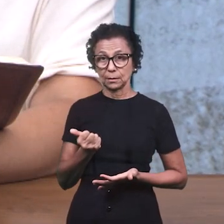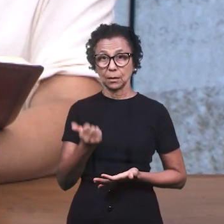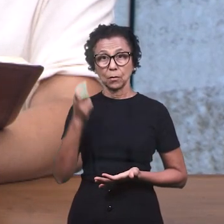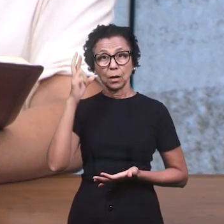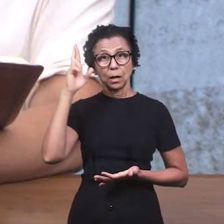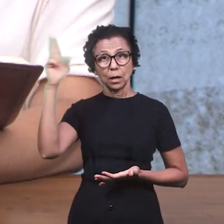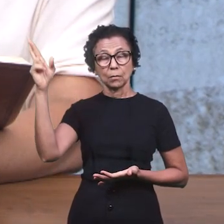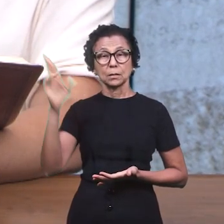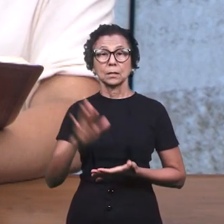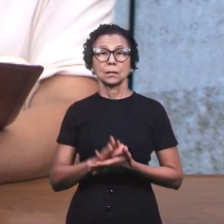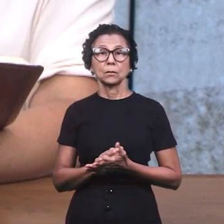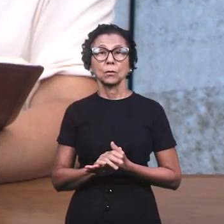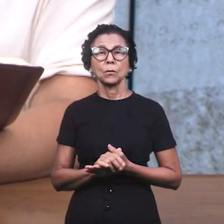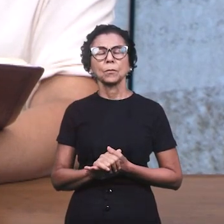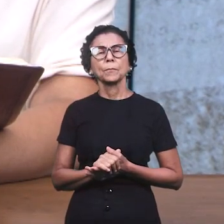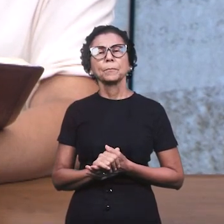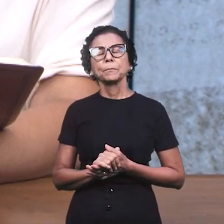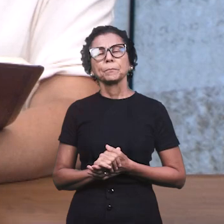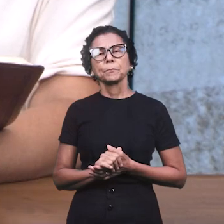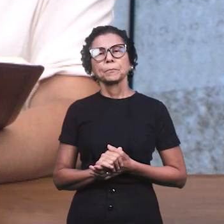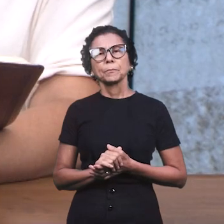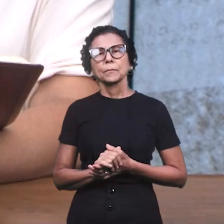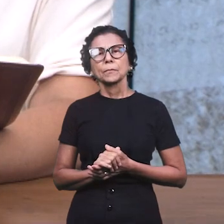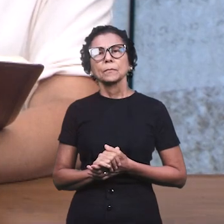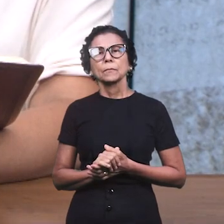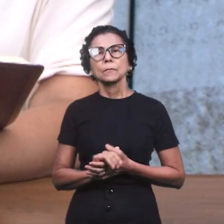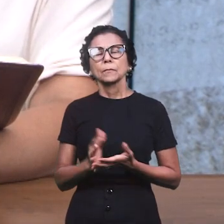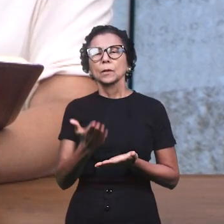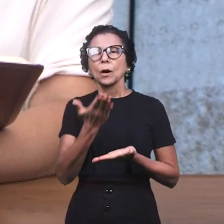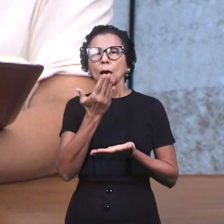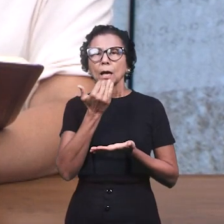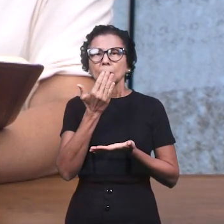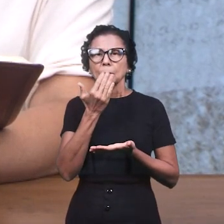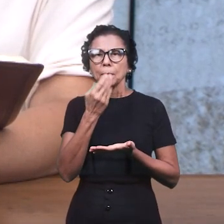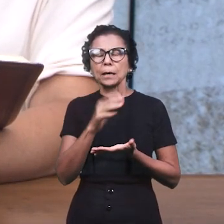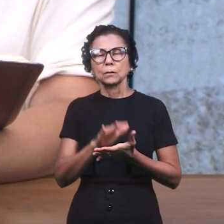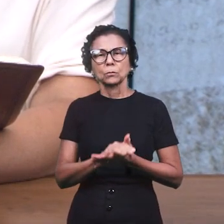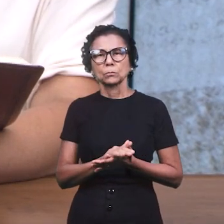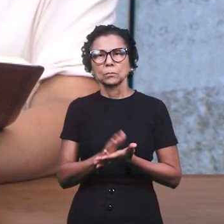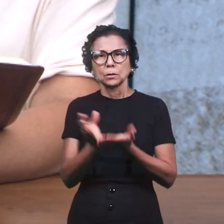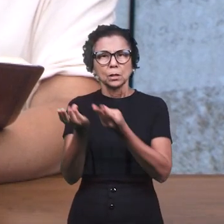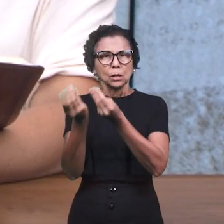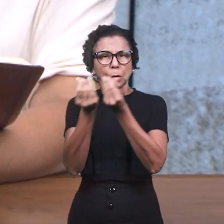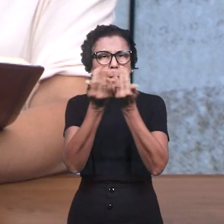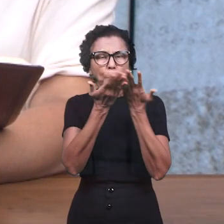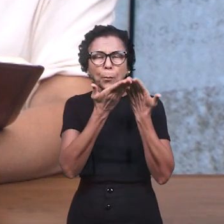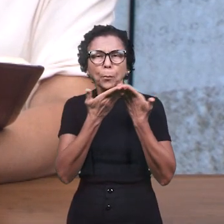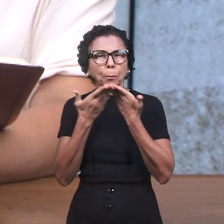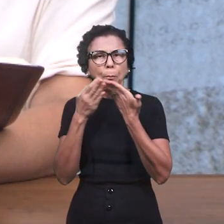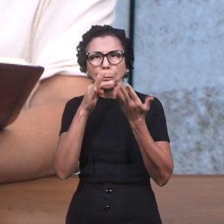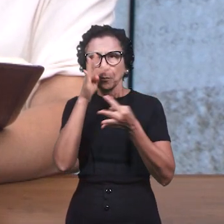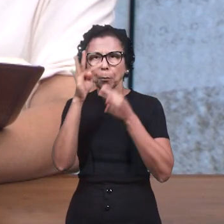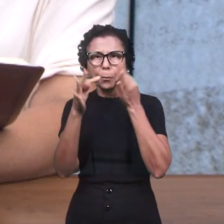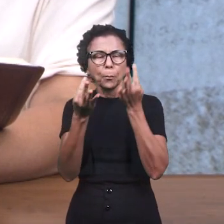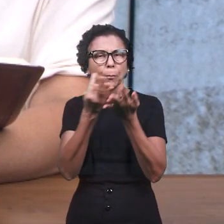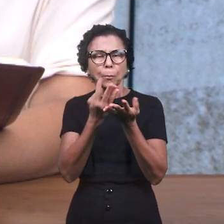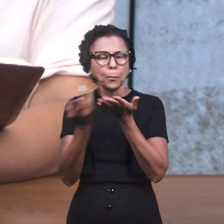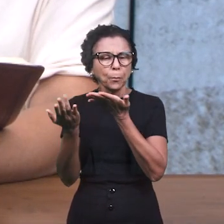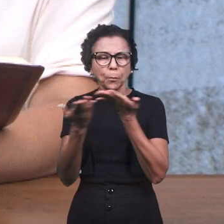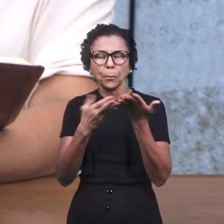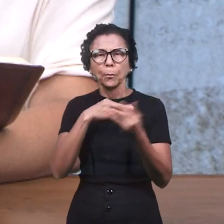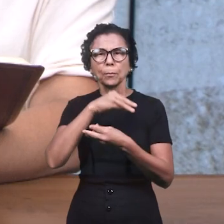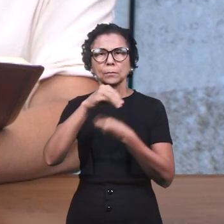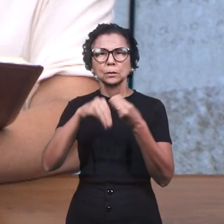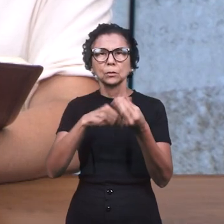novilho oferecerás uma oferta de manjares de 3/10 de flor de farinha misturada com